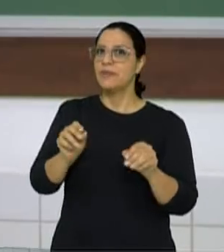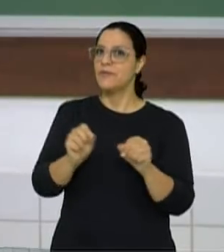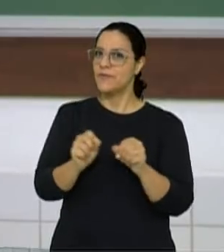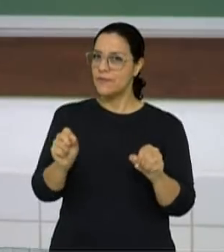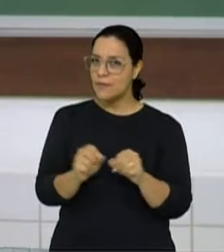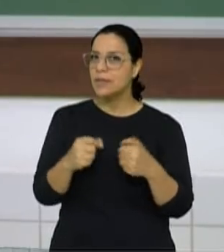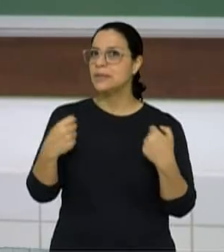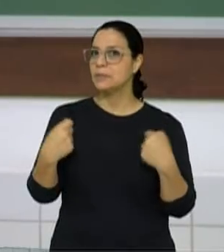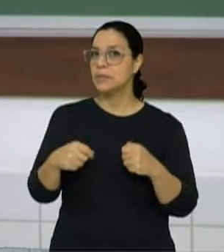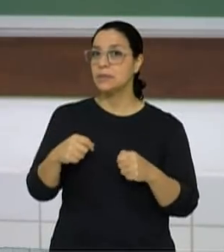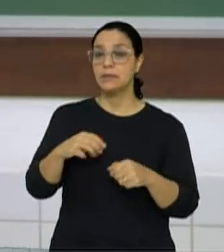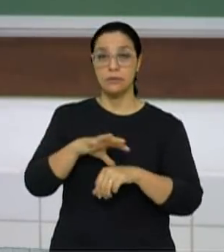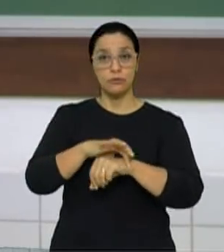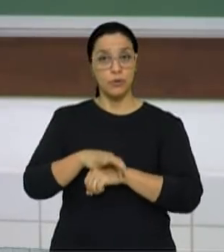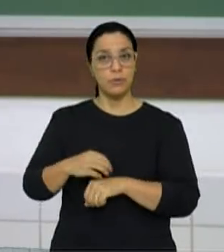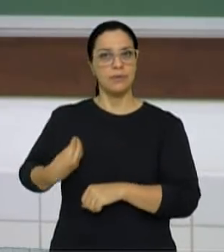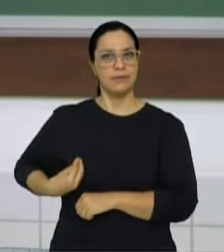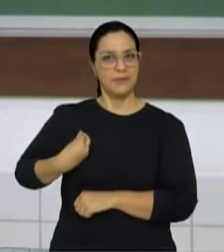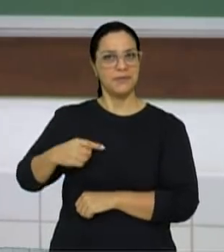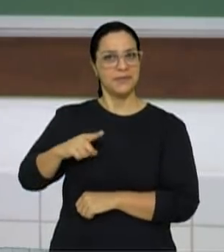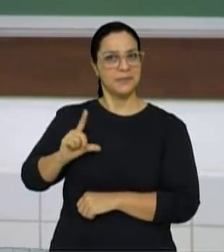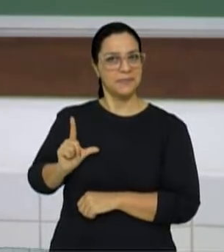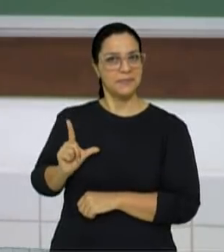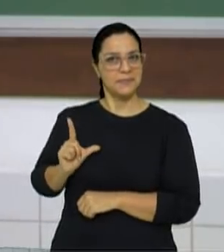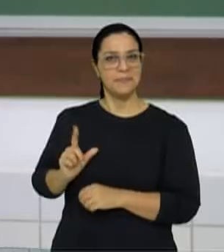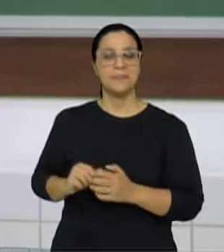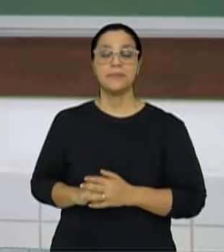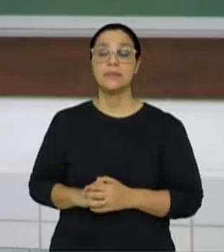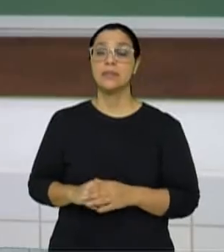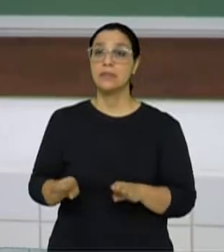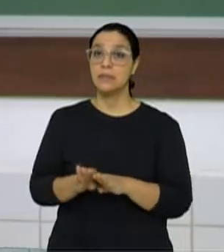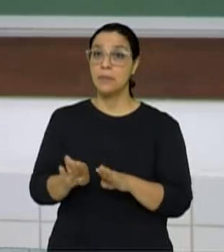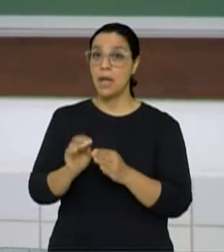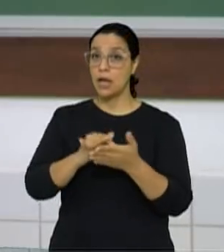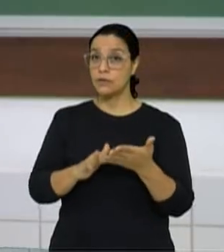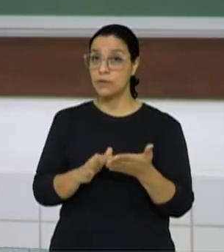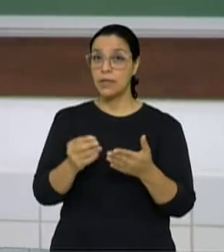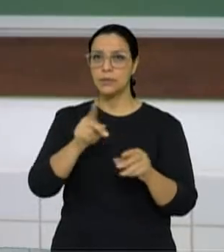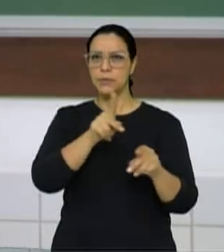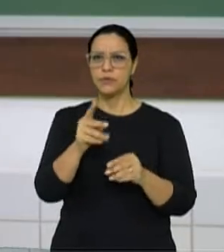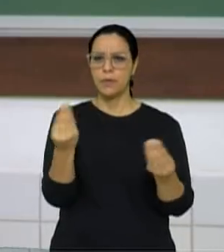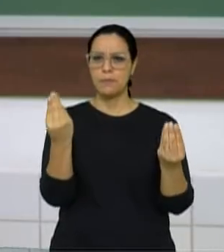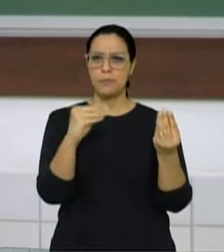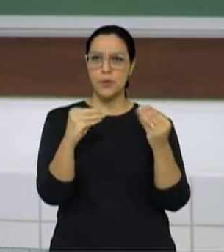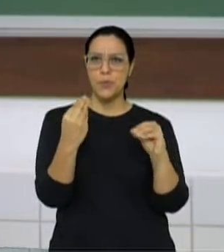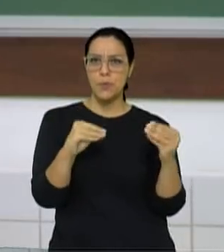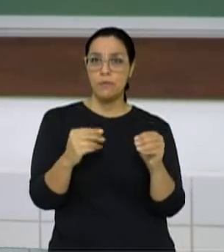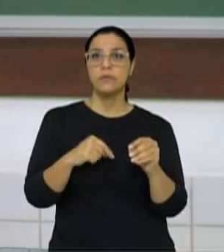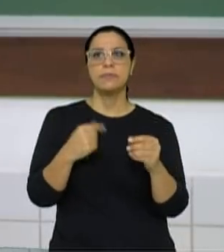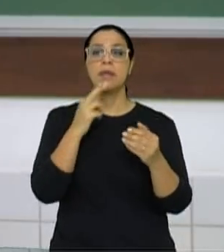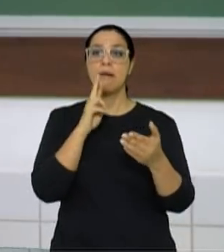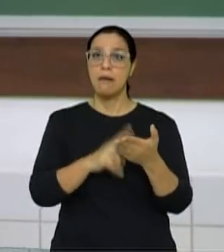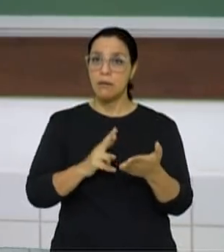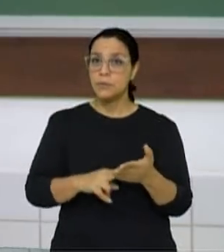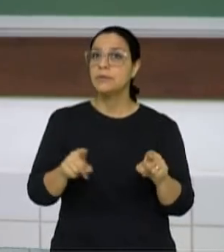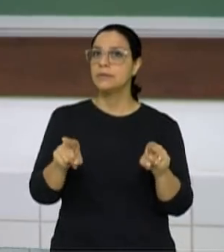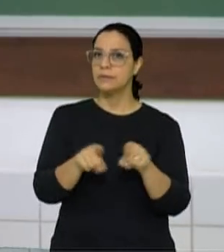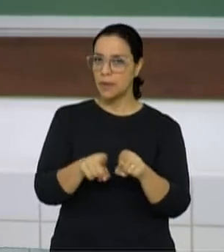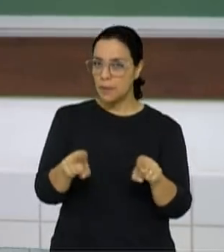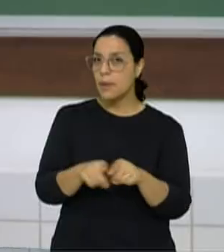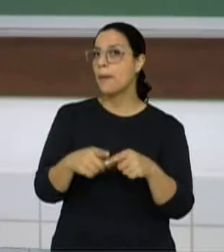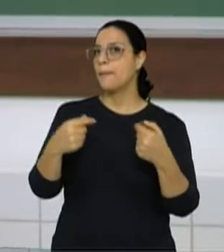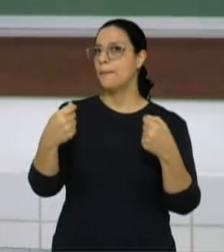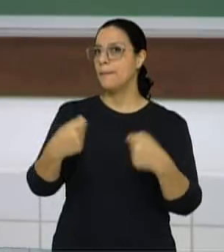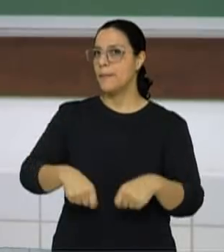atividades obrigatórias para garantir a sua presença, ok? E as atividades que possivelmente seu professor tenha postado para você, também